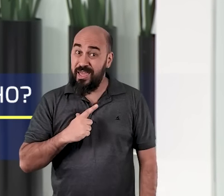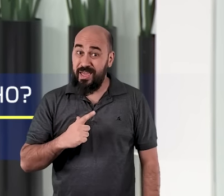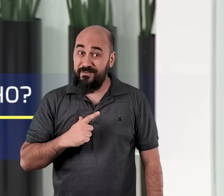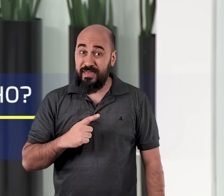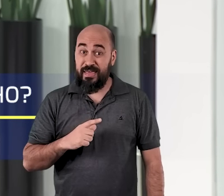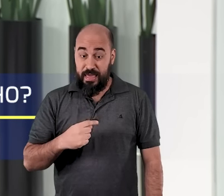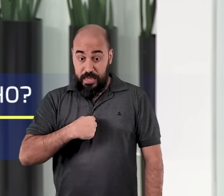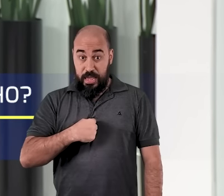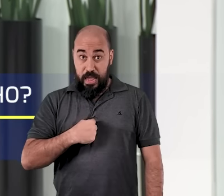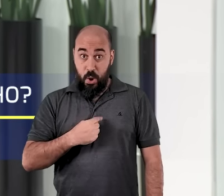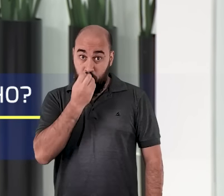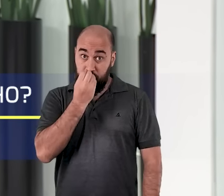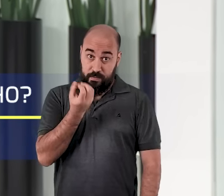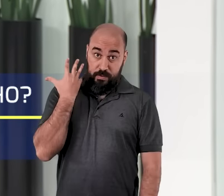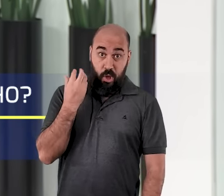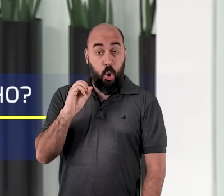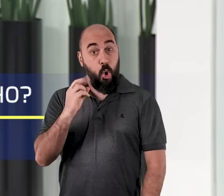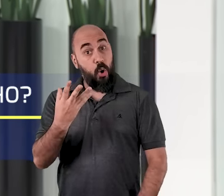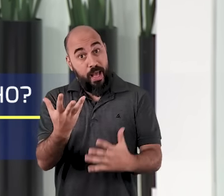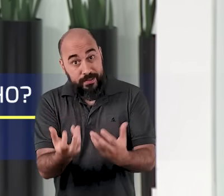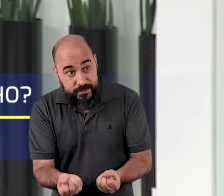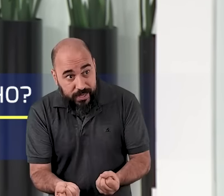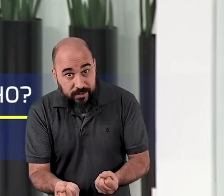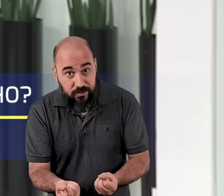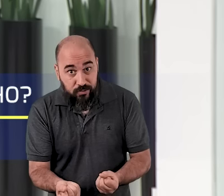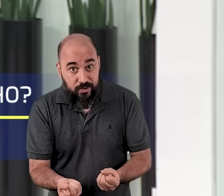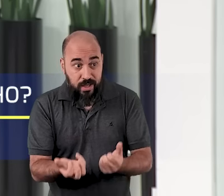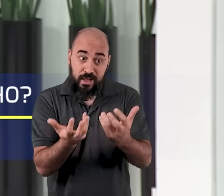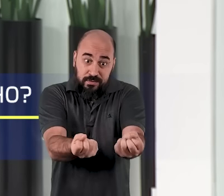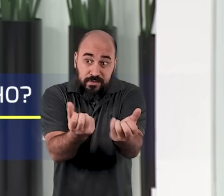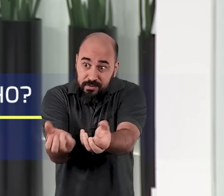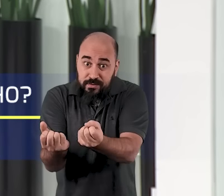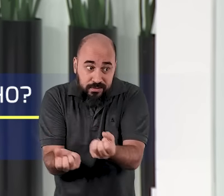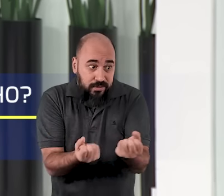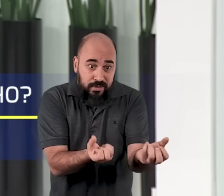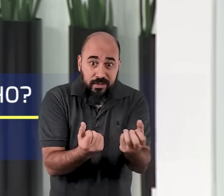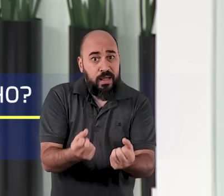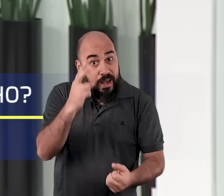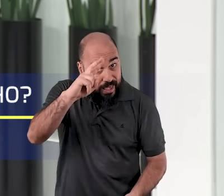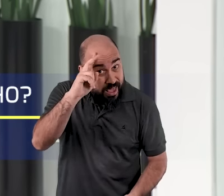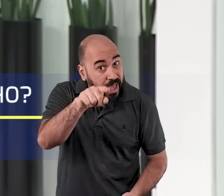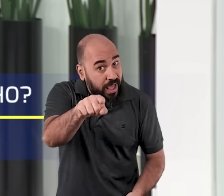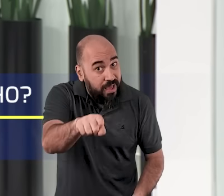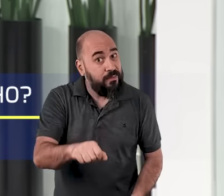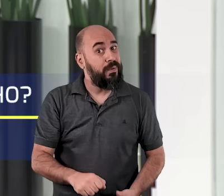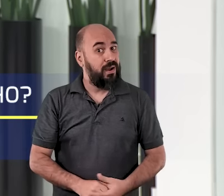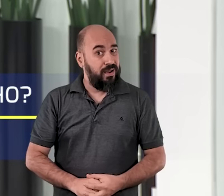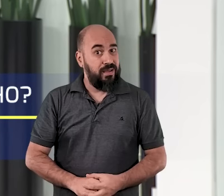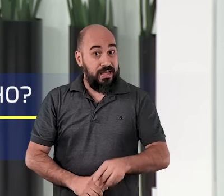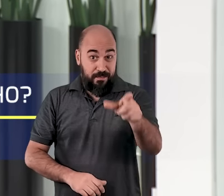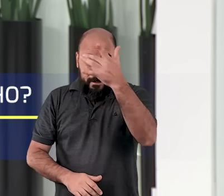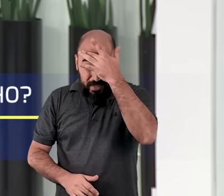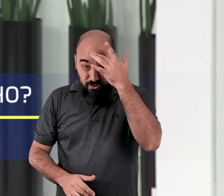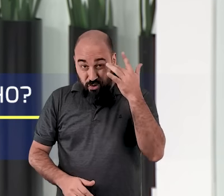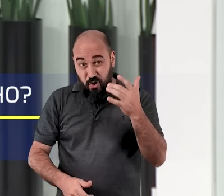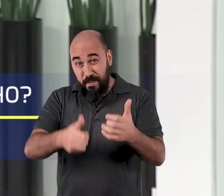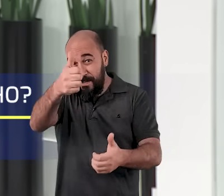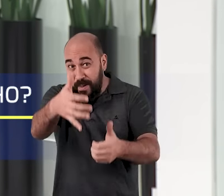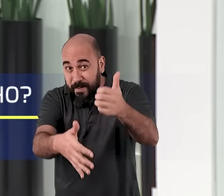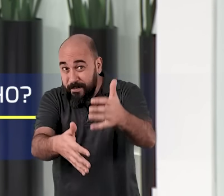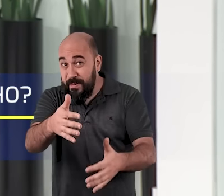Como você tem reagido à mensagem do Evangelho que tem chegado até você? Lembre-se disso, muitas vezes, os que mais